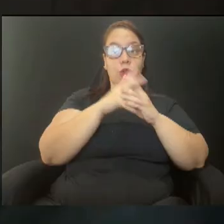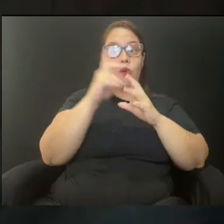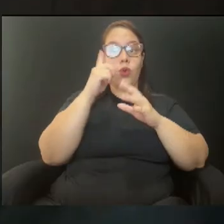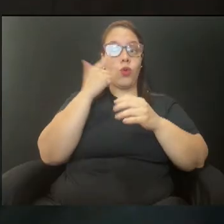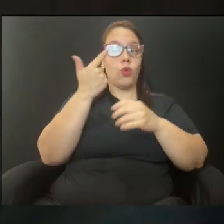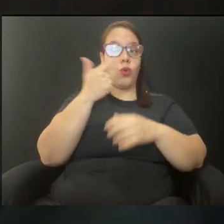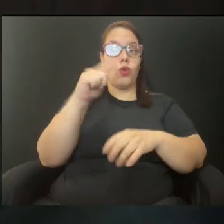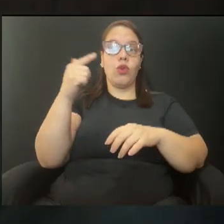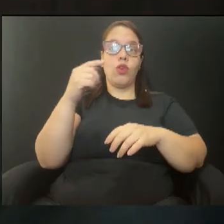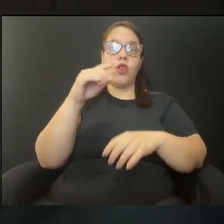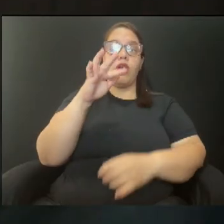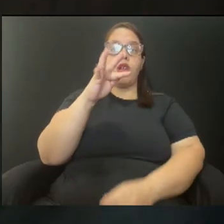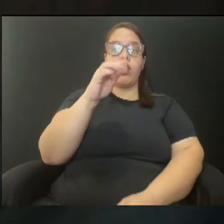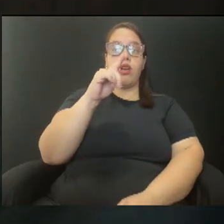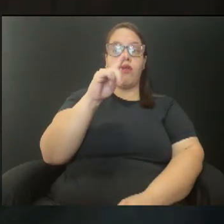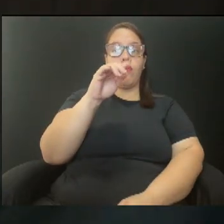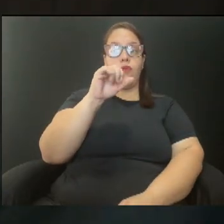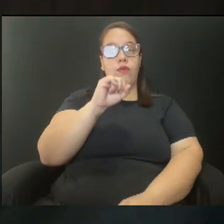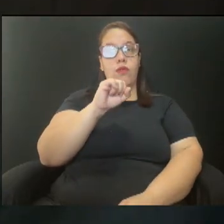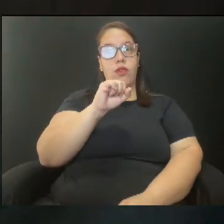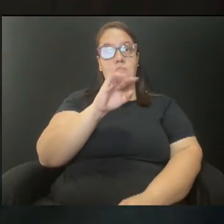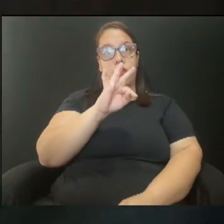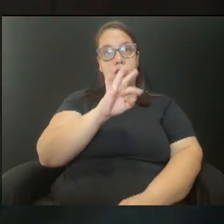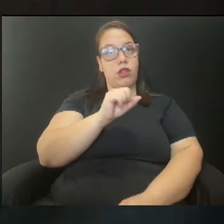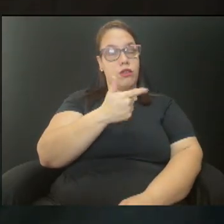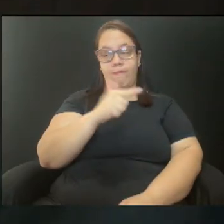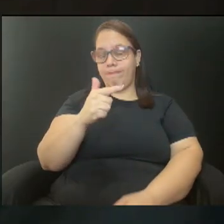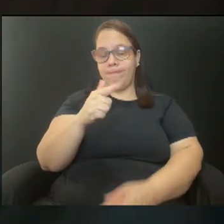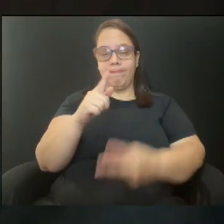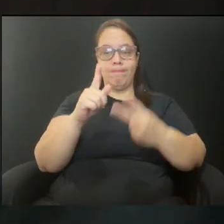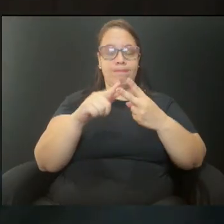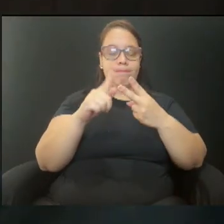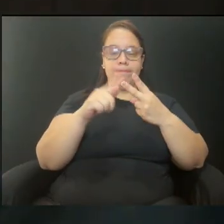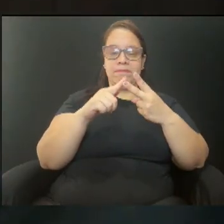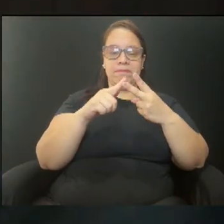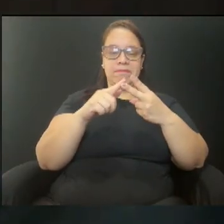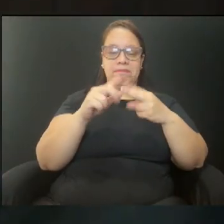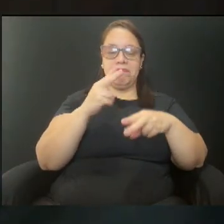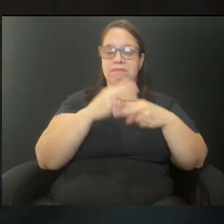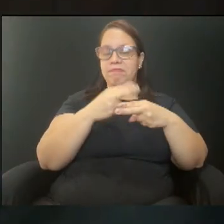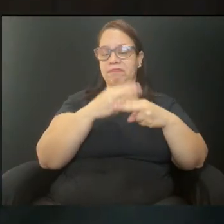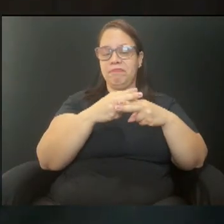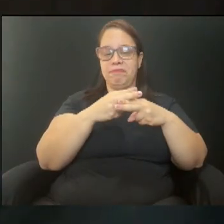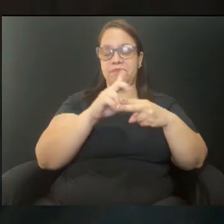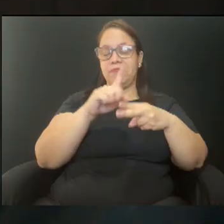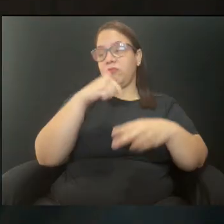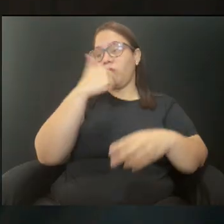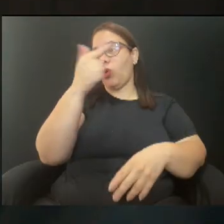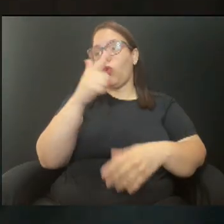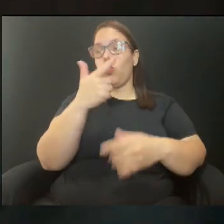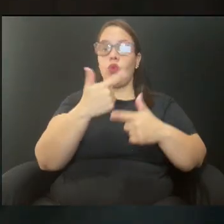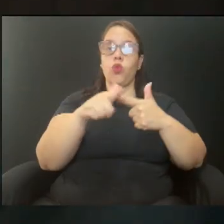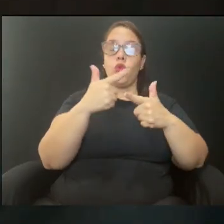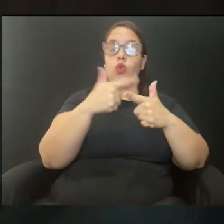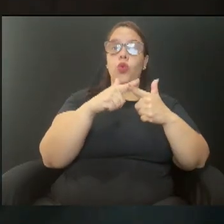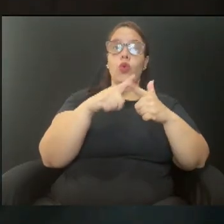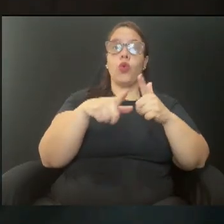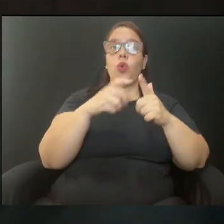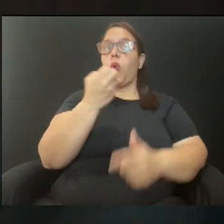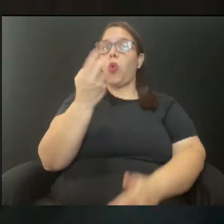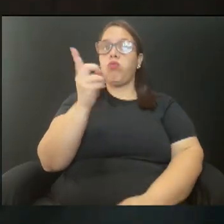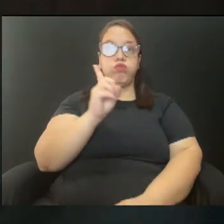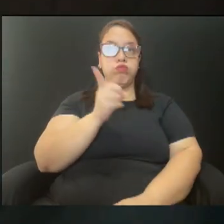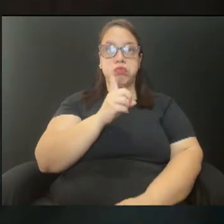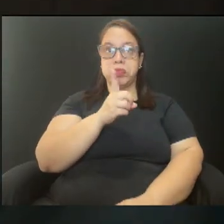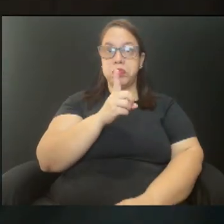se um dia você sair desse trabalho, se você não contribuir, você vai ter outros problemas, ou não, também como a gente tem